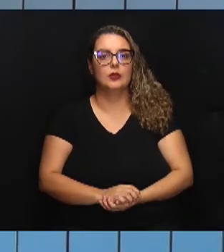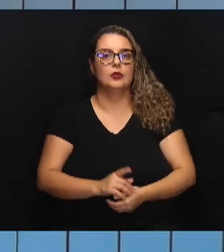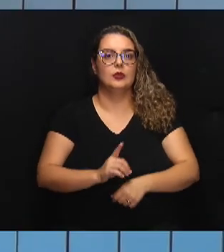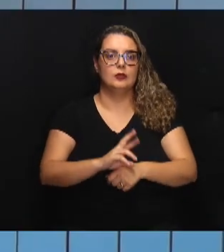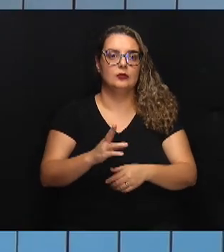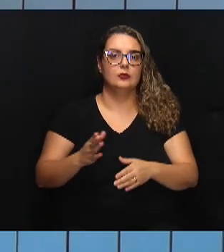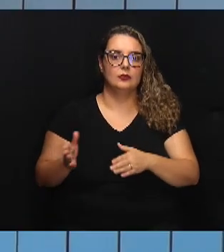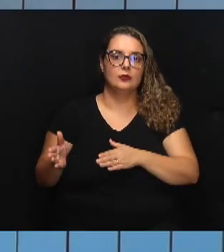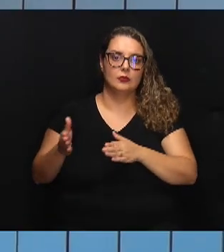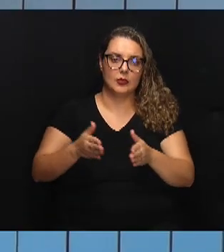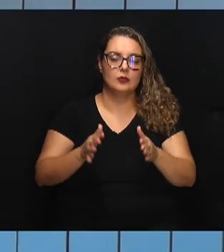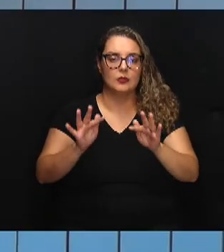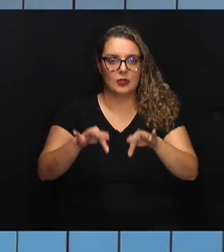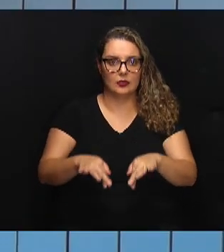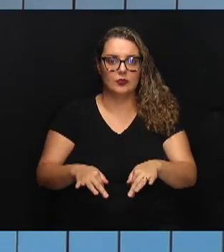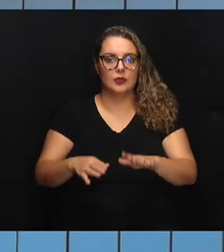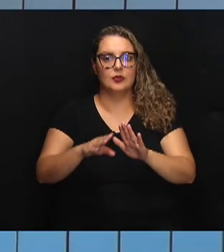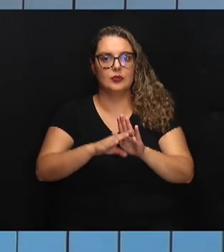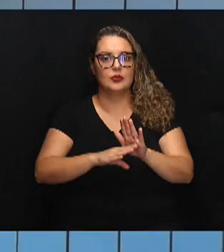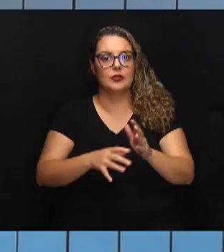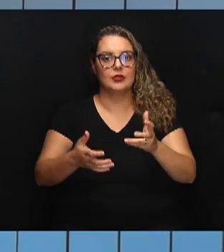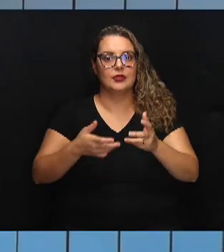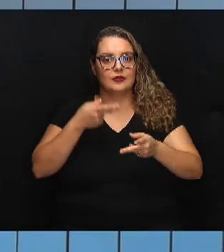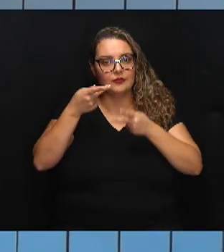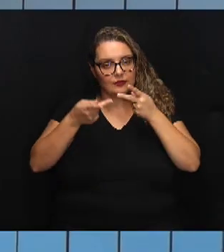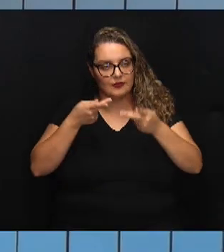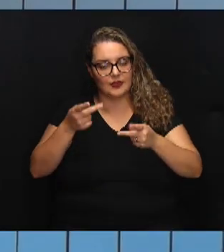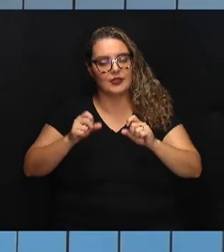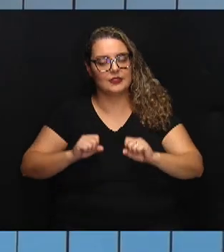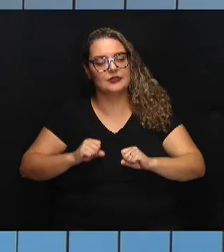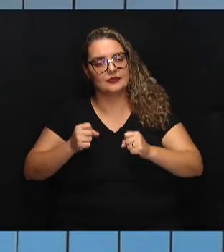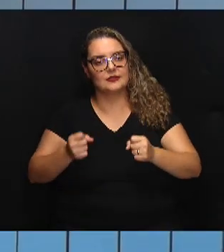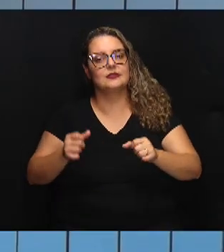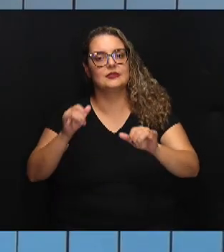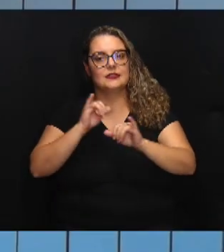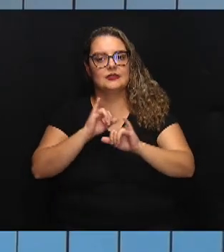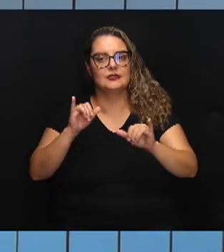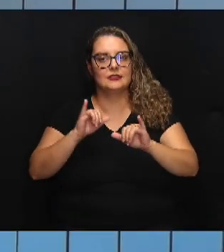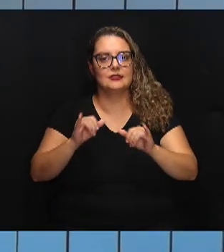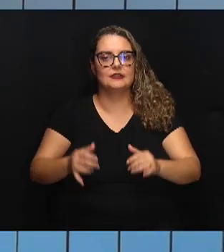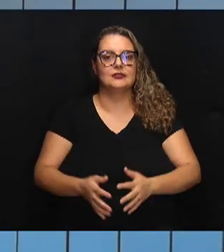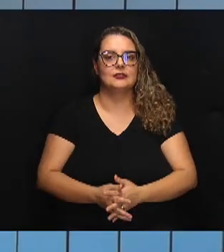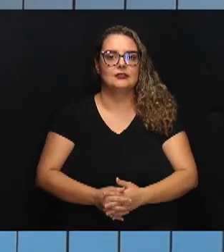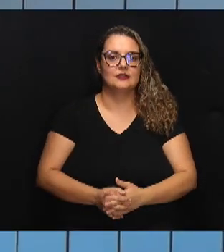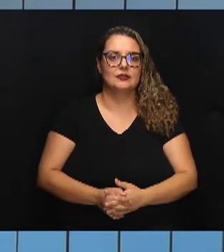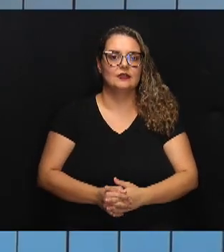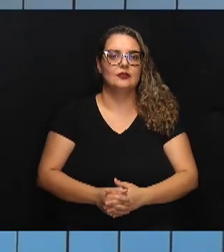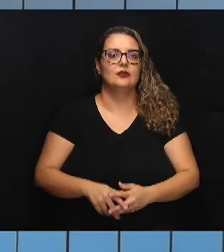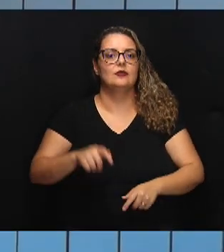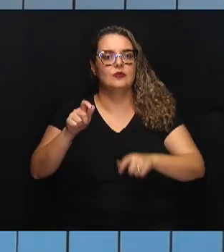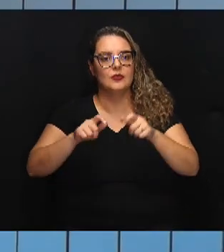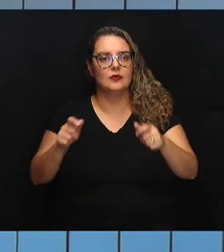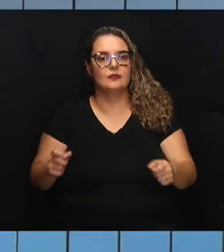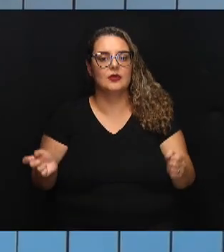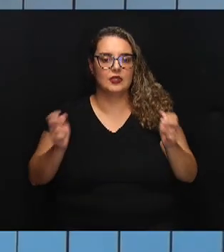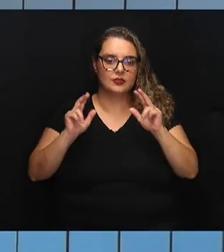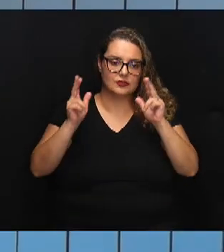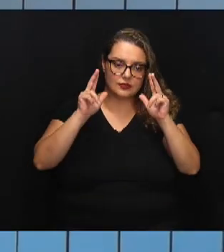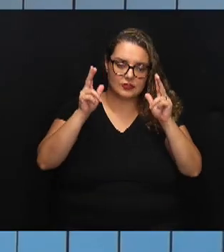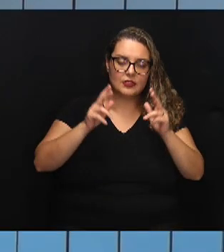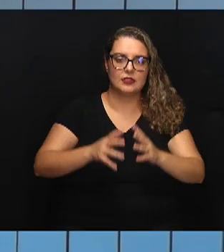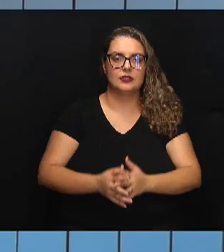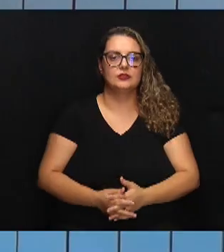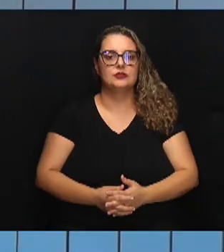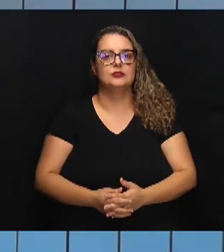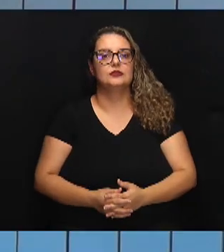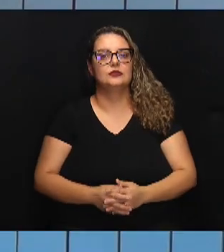então, encerrar aqui o nosso programa, gostaria que você reforçasse essa mensagem, né? Para o pessoal de casa ficar mesmo atento a